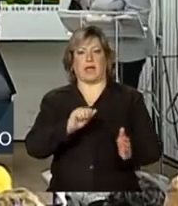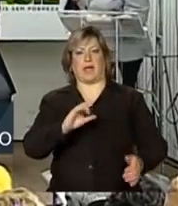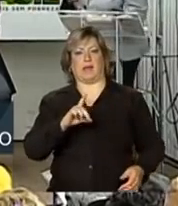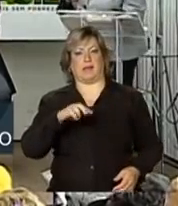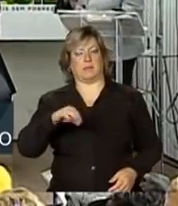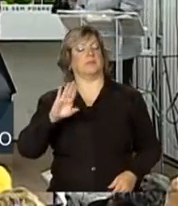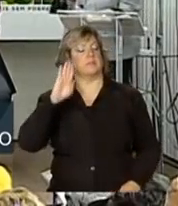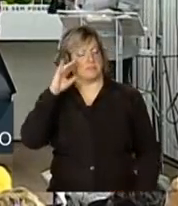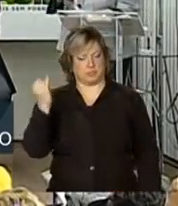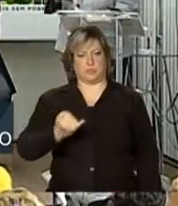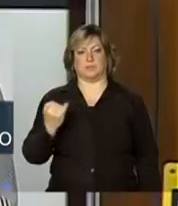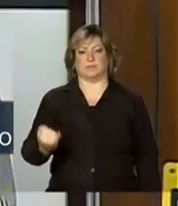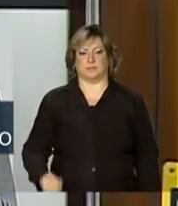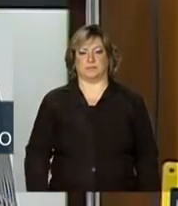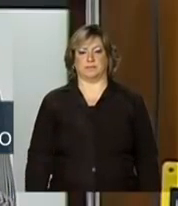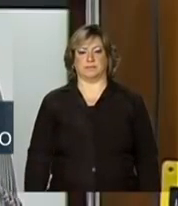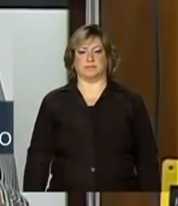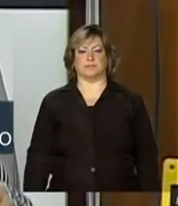é fundamental.